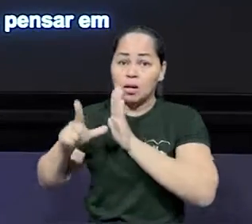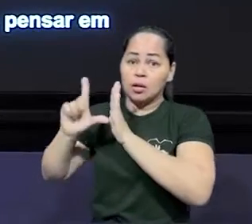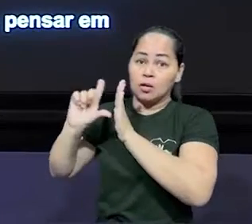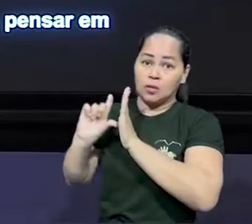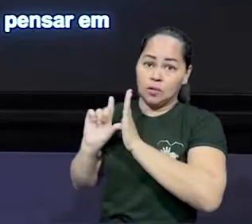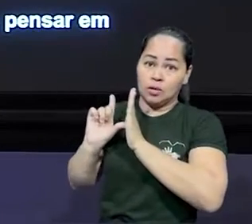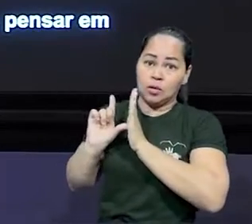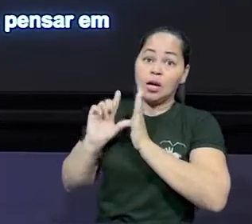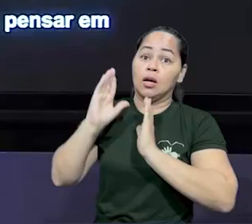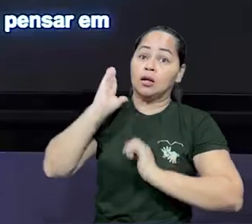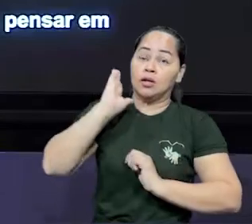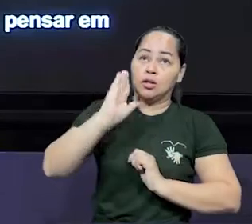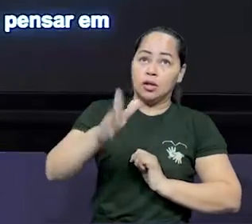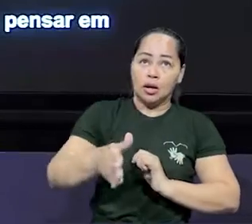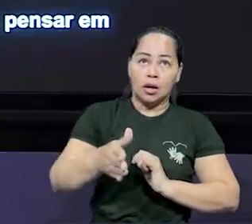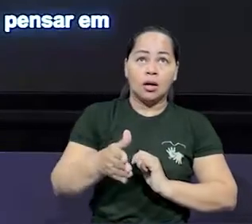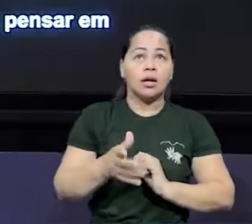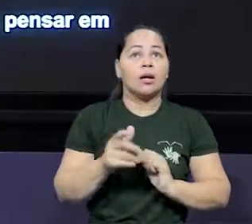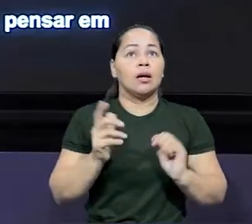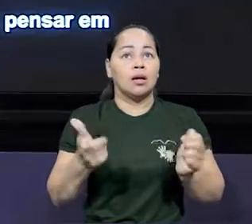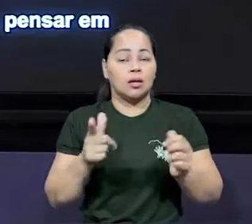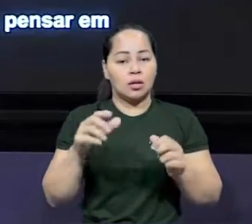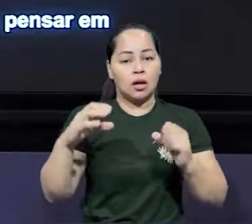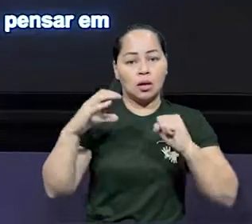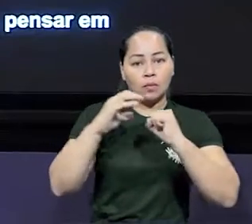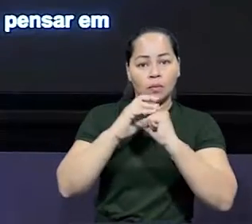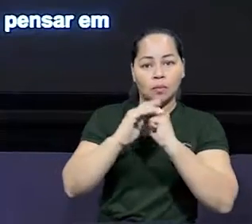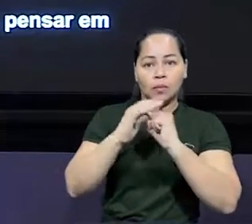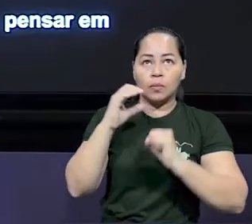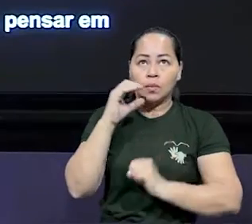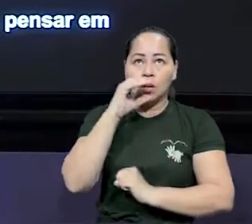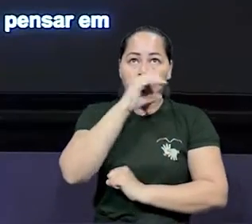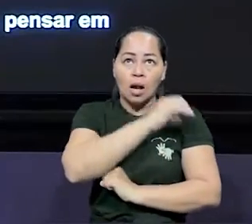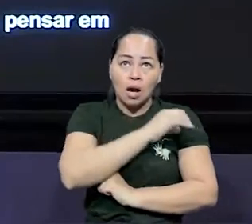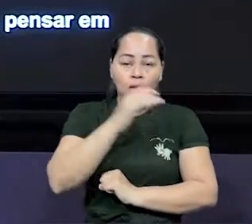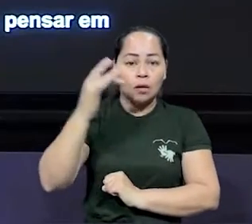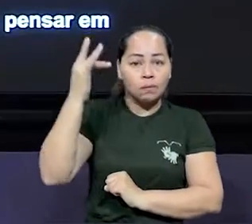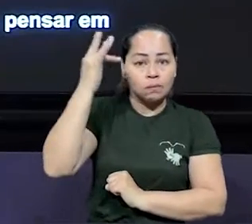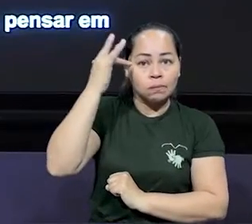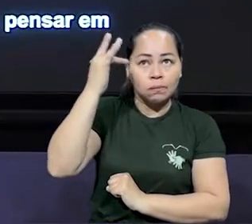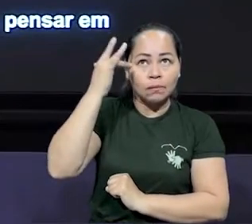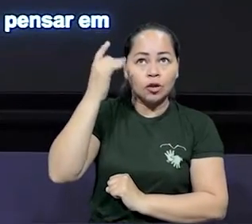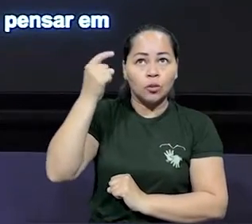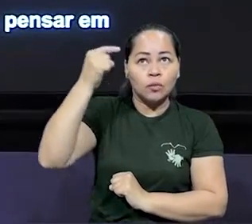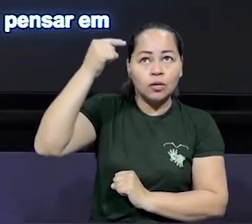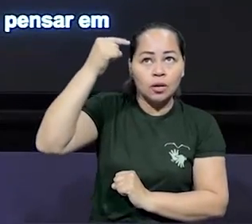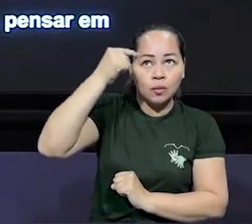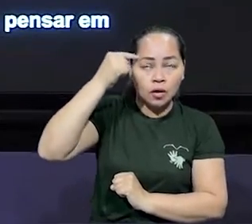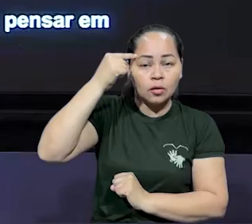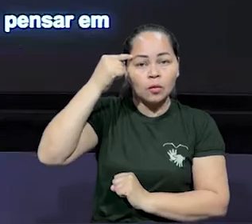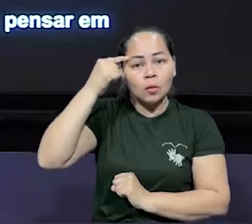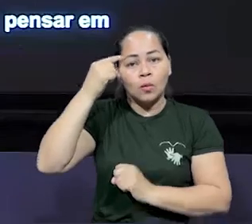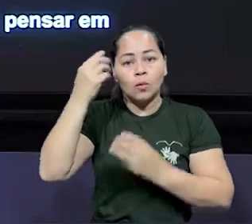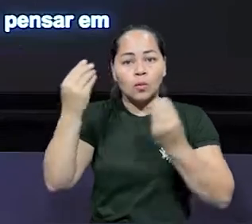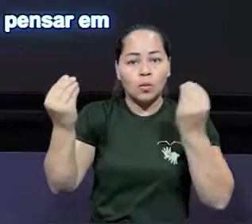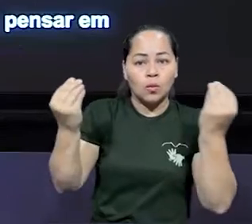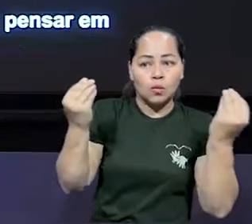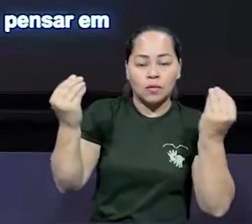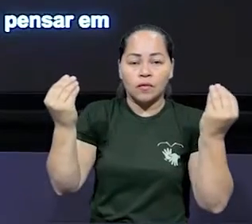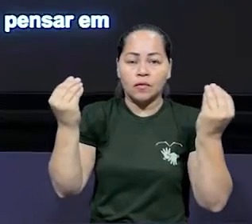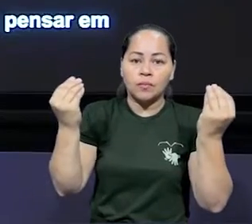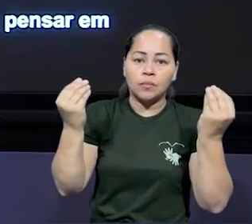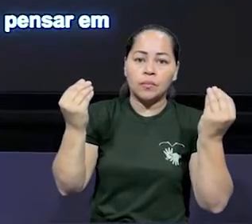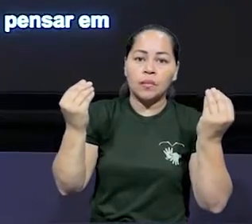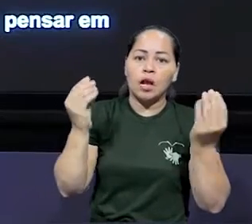aqui, essa característica extremamente sofisticada do ser humano se instala. Distingue, portanto, entre o que